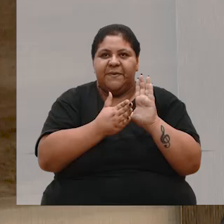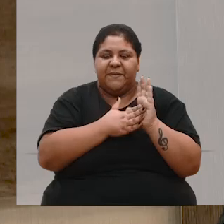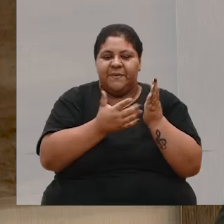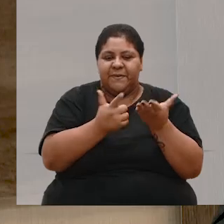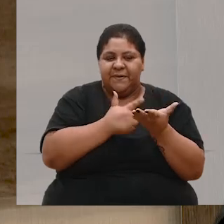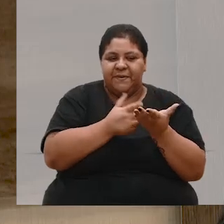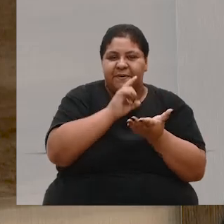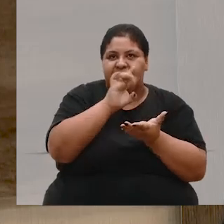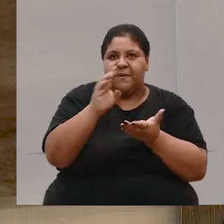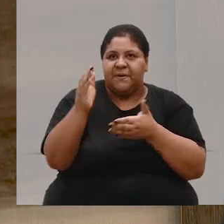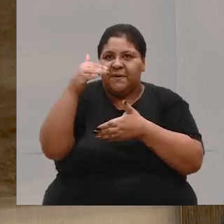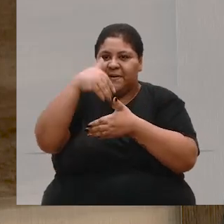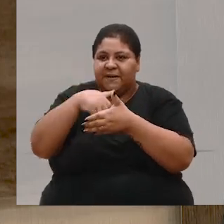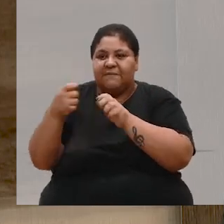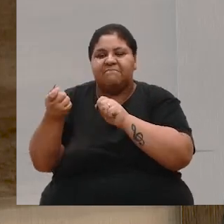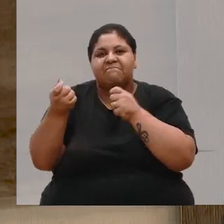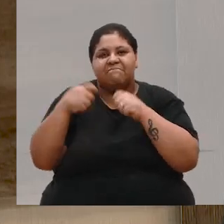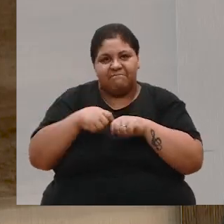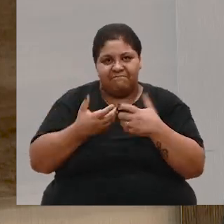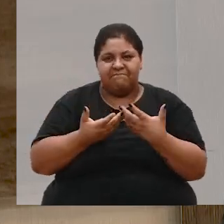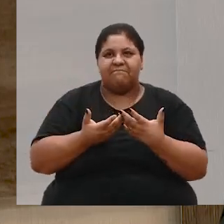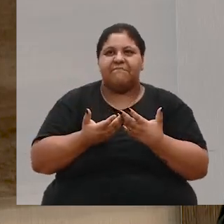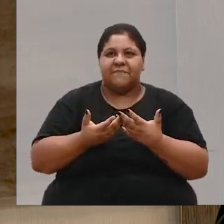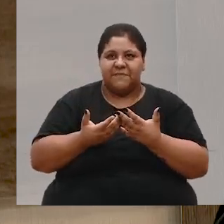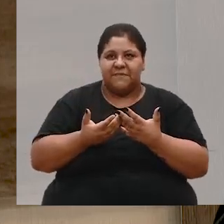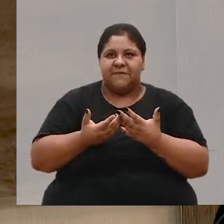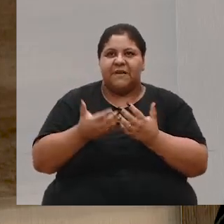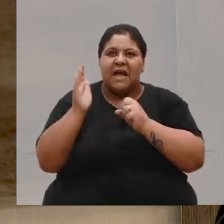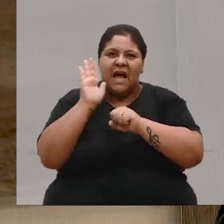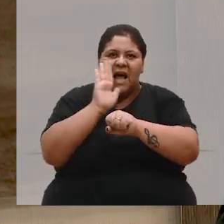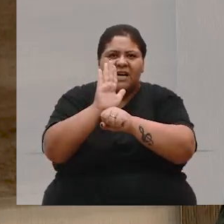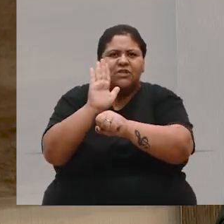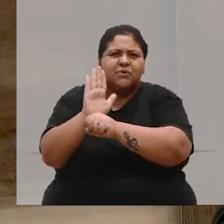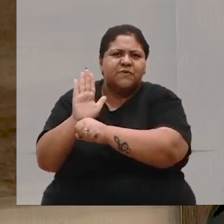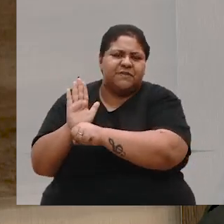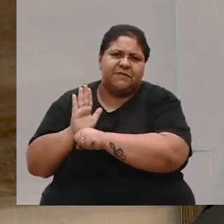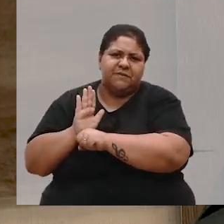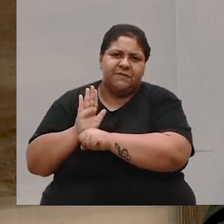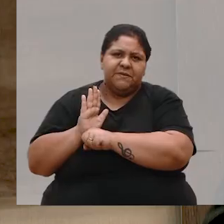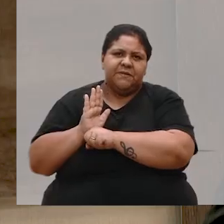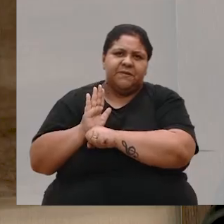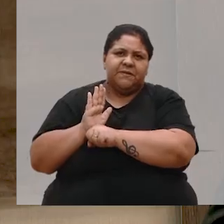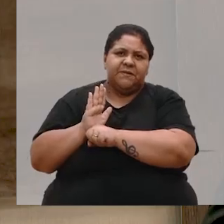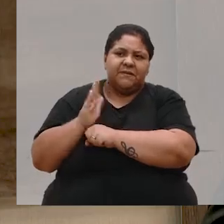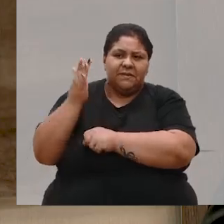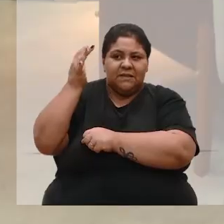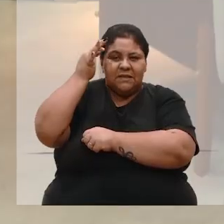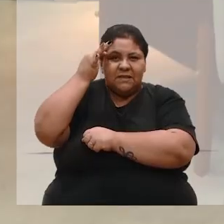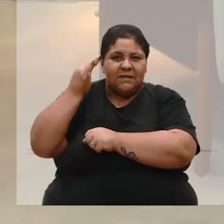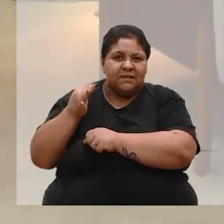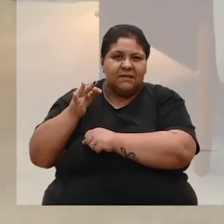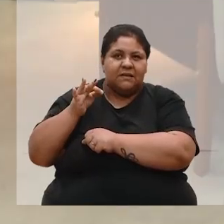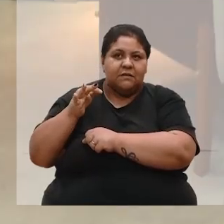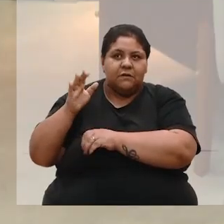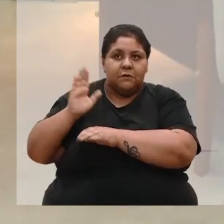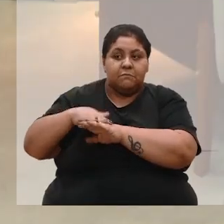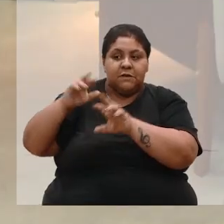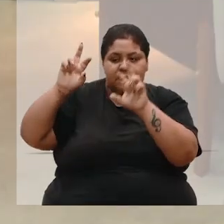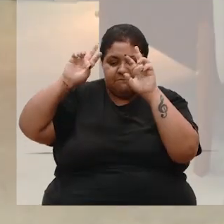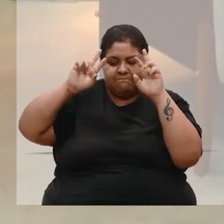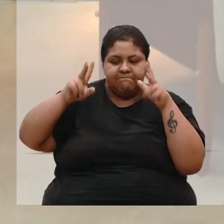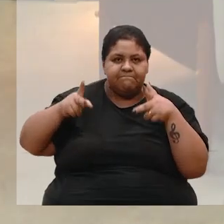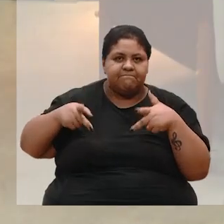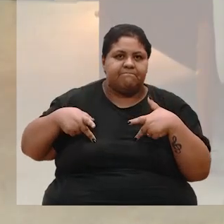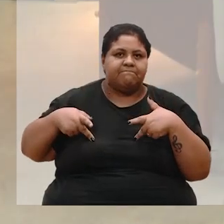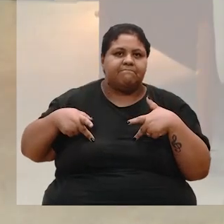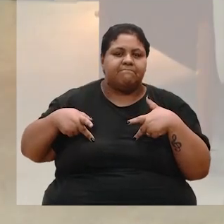um dentro das suas possibilidades ajude, né, nesse entendimento de mais humanização, digamos assim, que